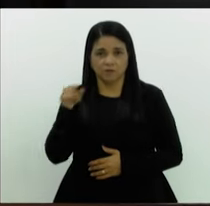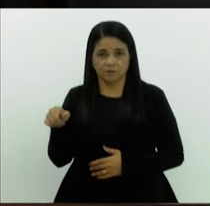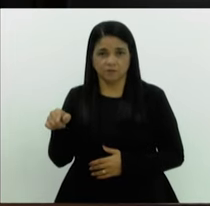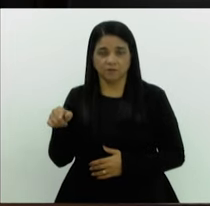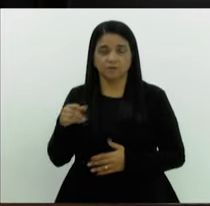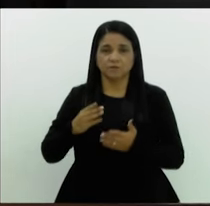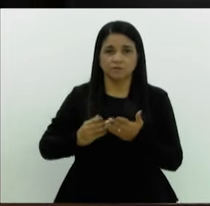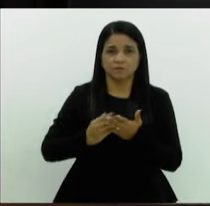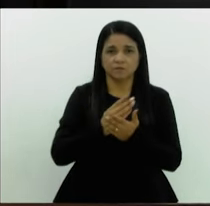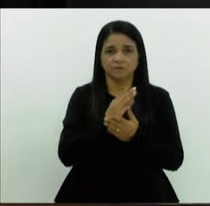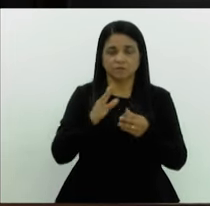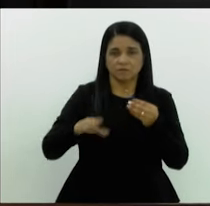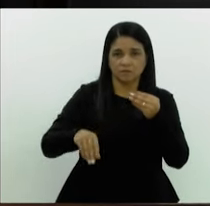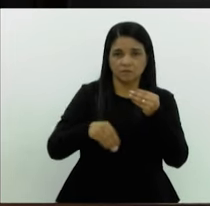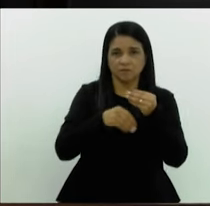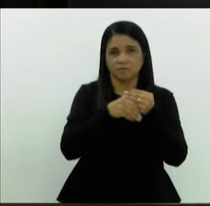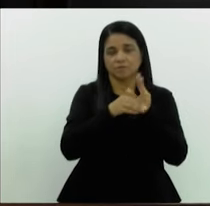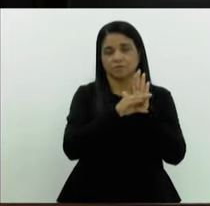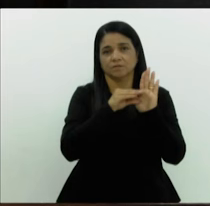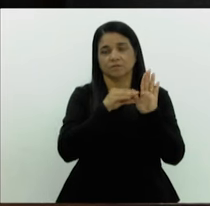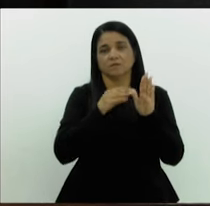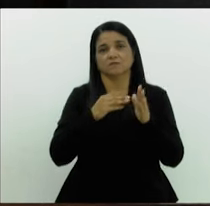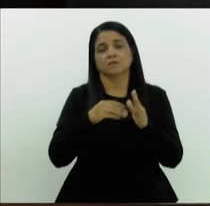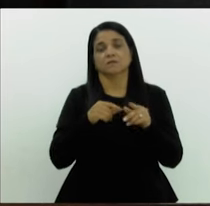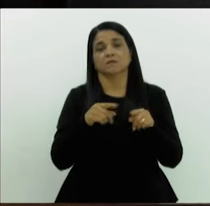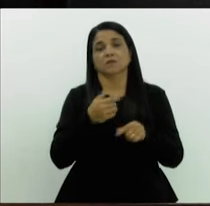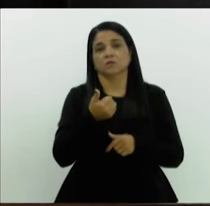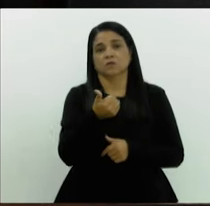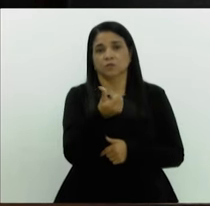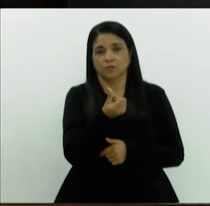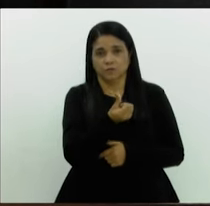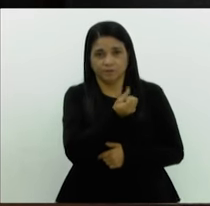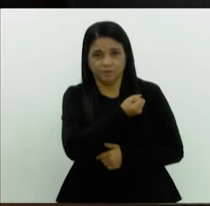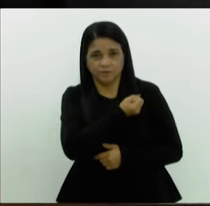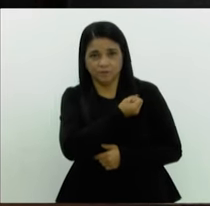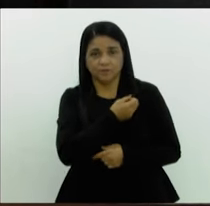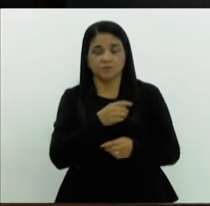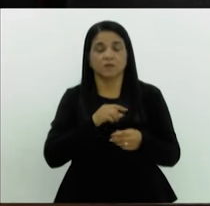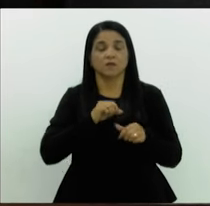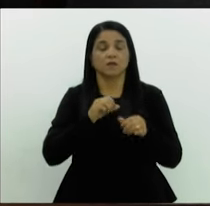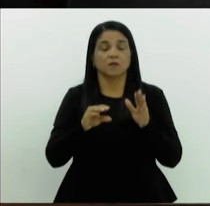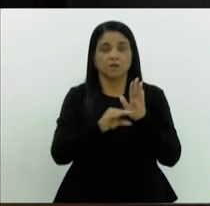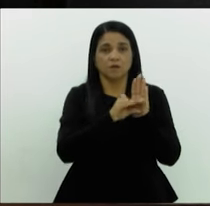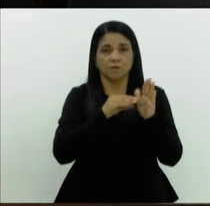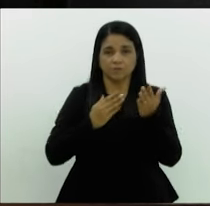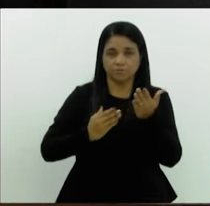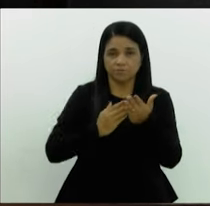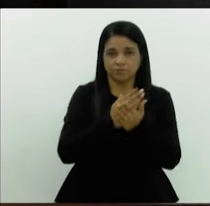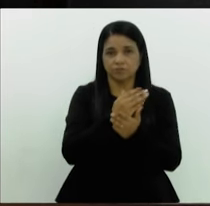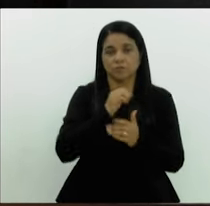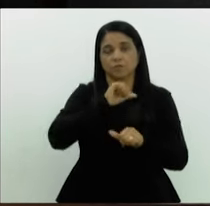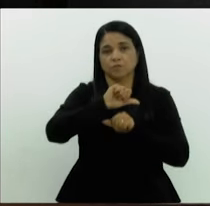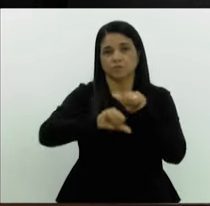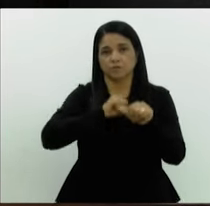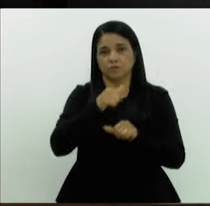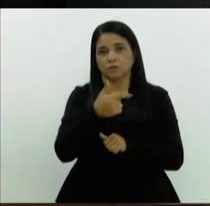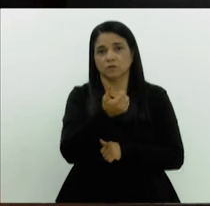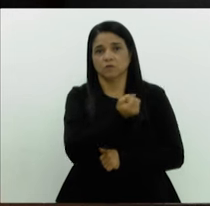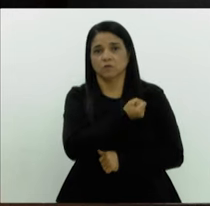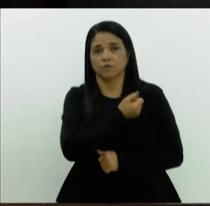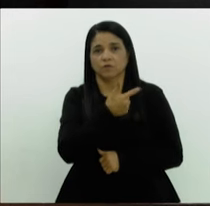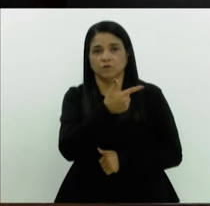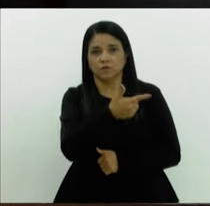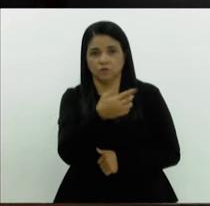aprovação da emenda aditiva número 16 e aprovação da emenda modificativa de número 24.